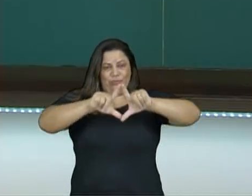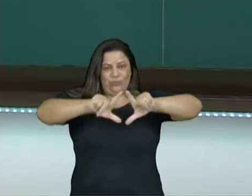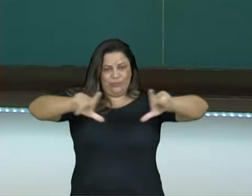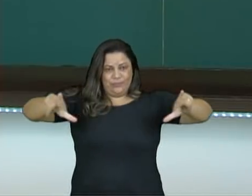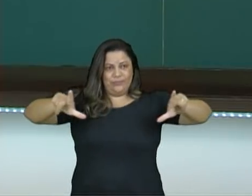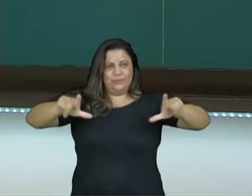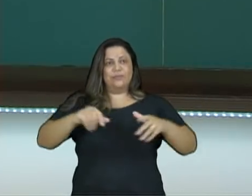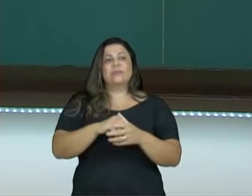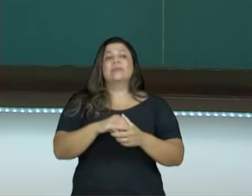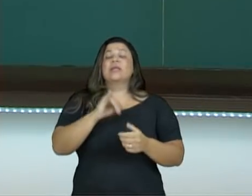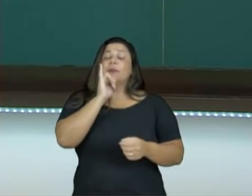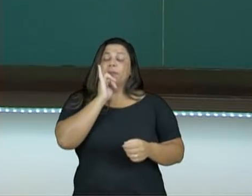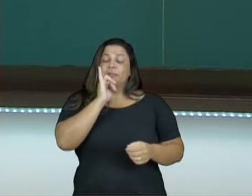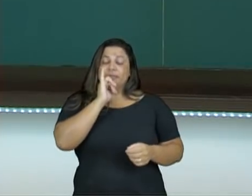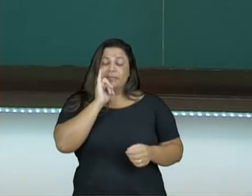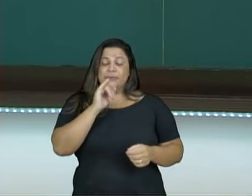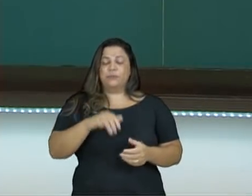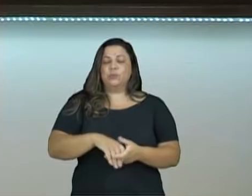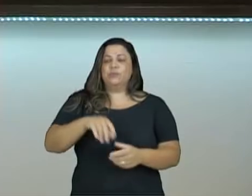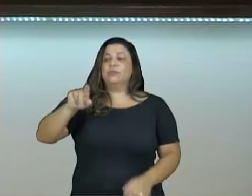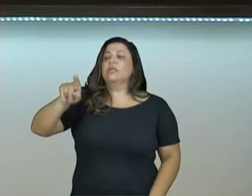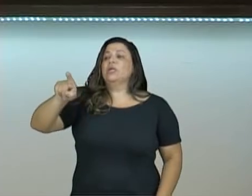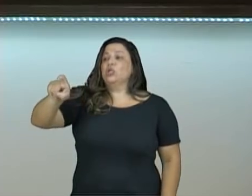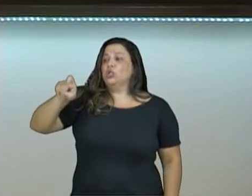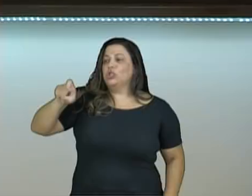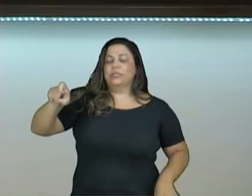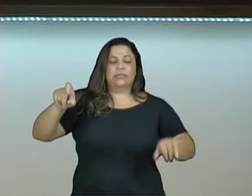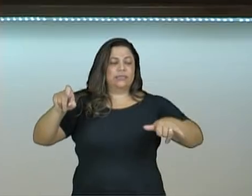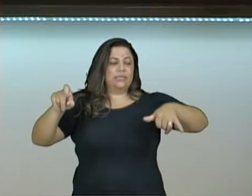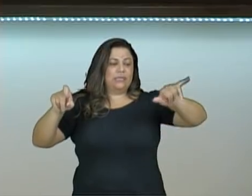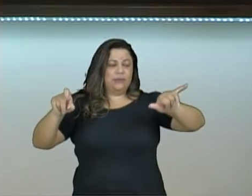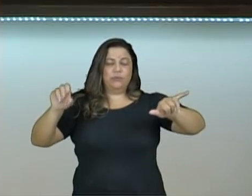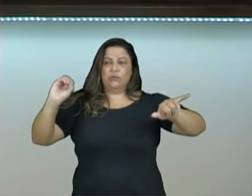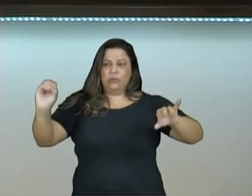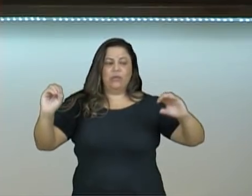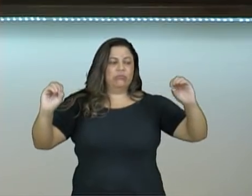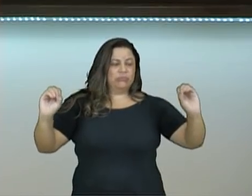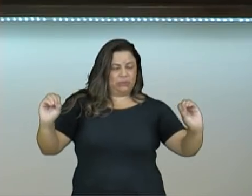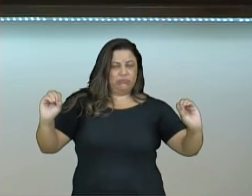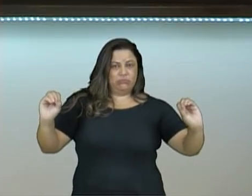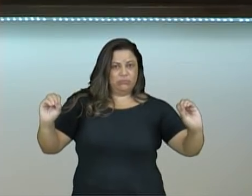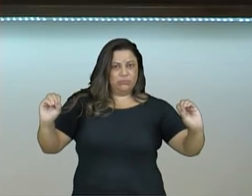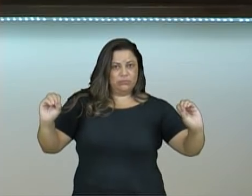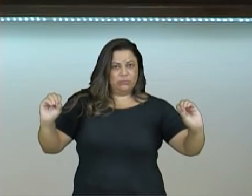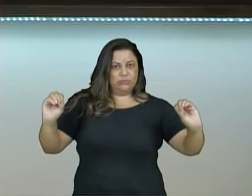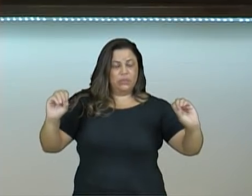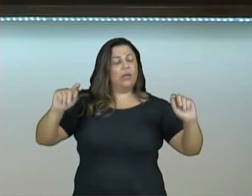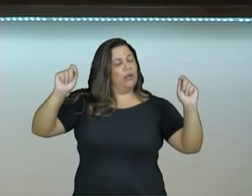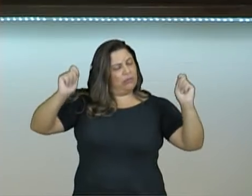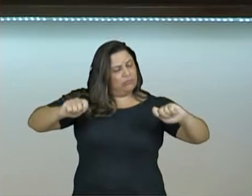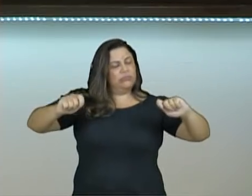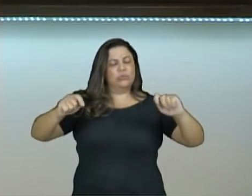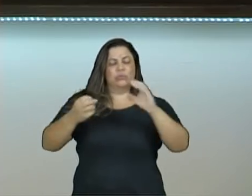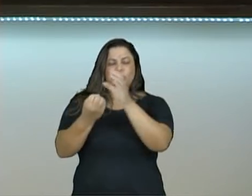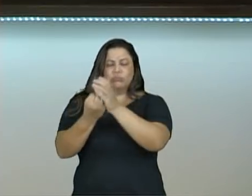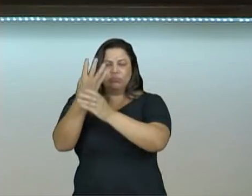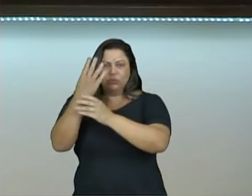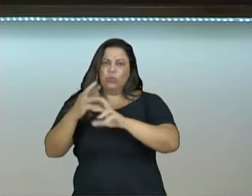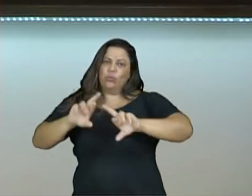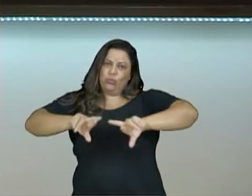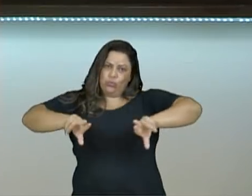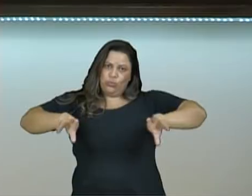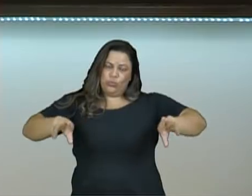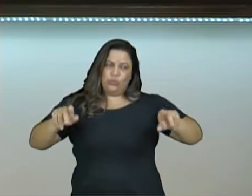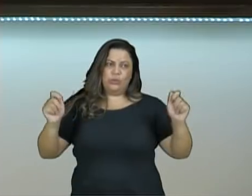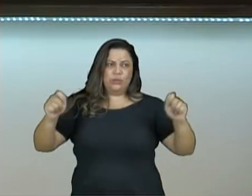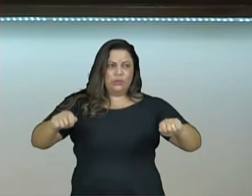e y também vale zero. Então, é exatamente a origem da circunferência coincidindo com a